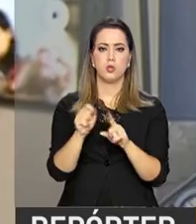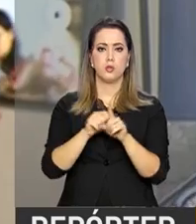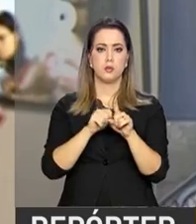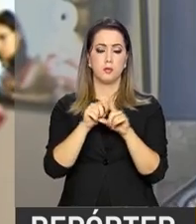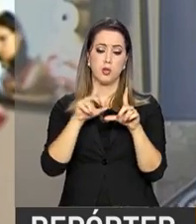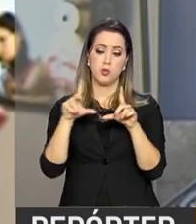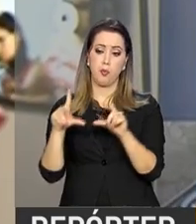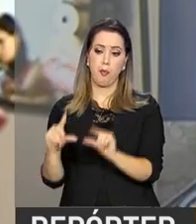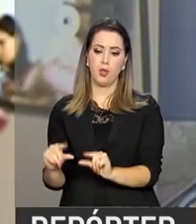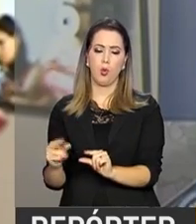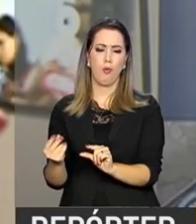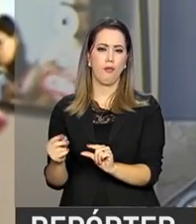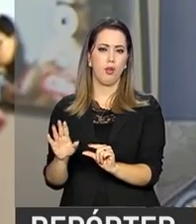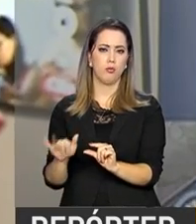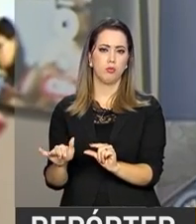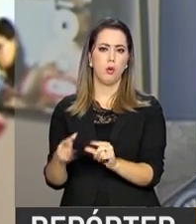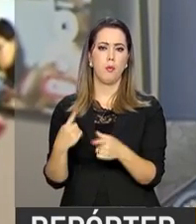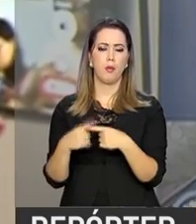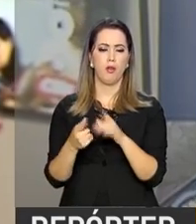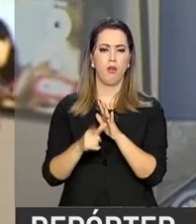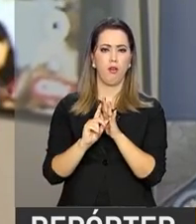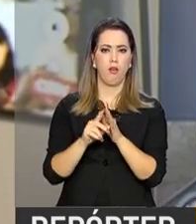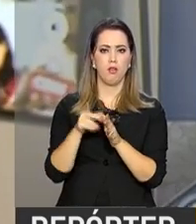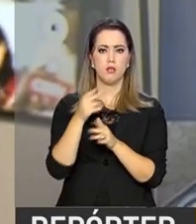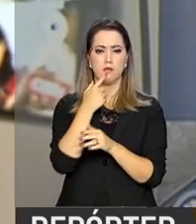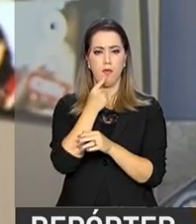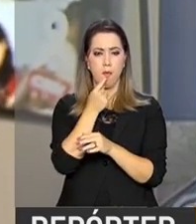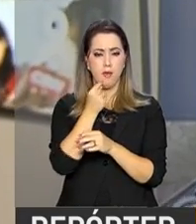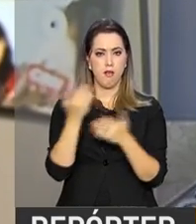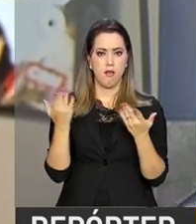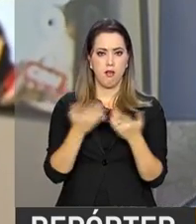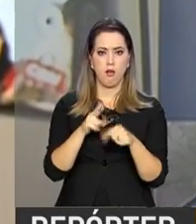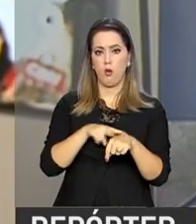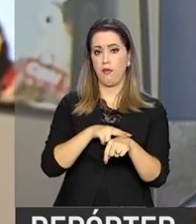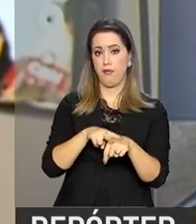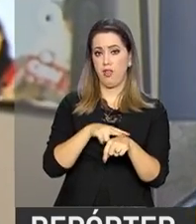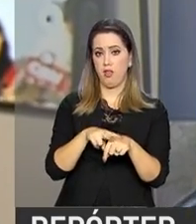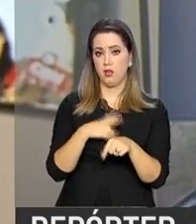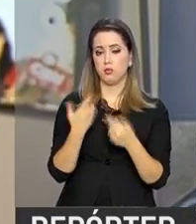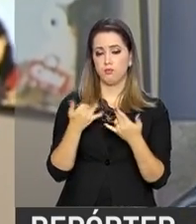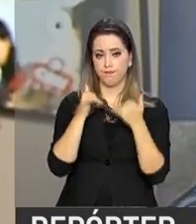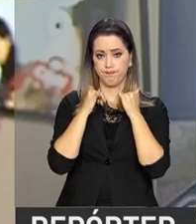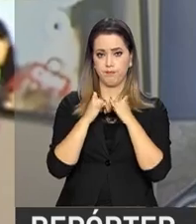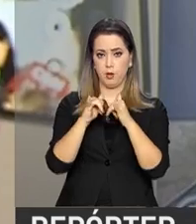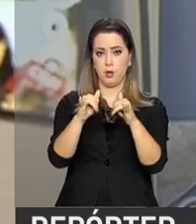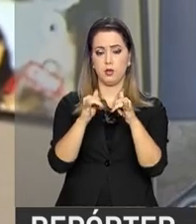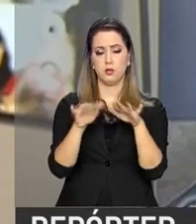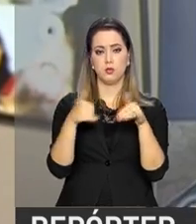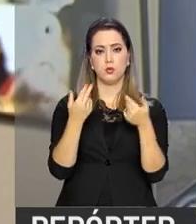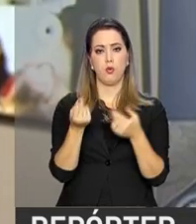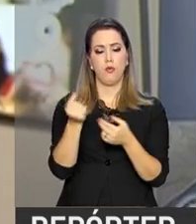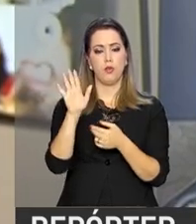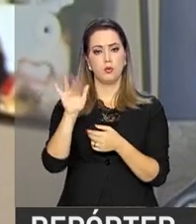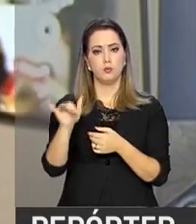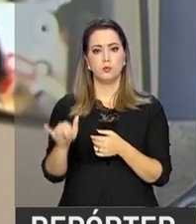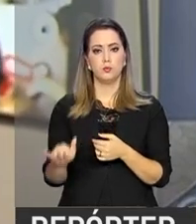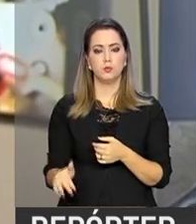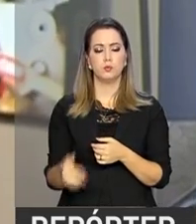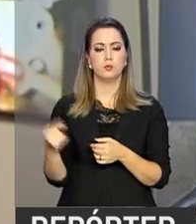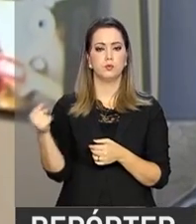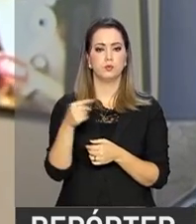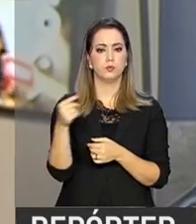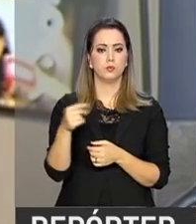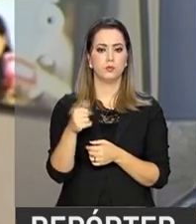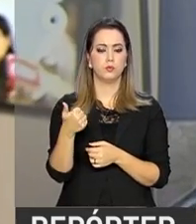dessa mudança de bandeira está de farda vermelha patamar 1 para verde agora em janeiro então a energia elétrica teve impacto de menos